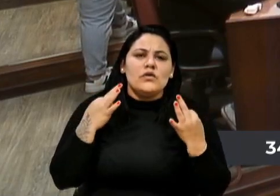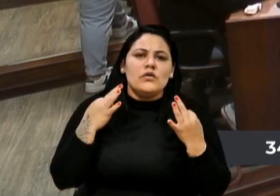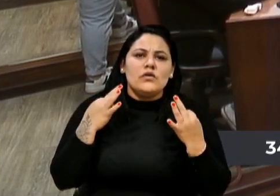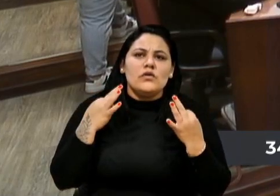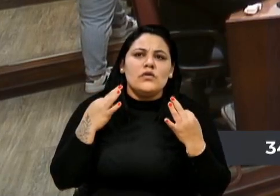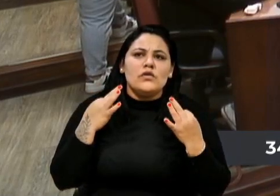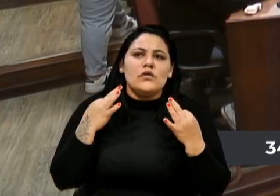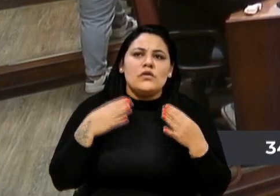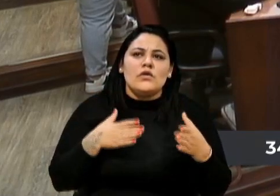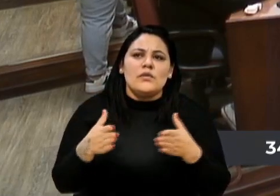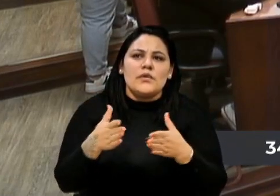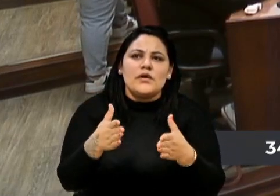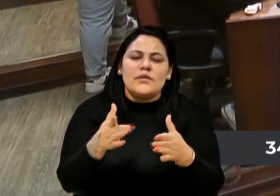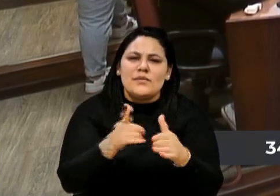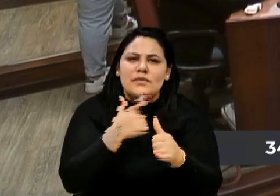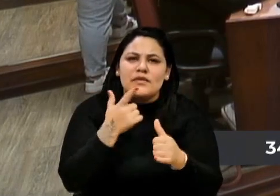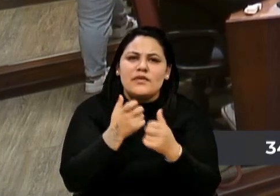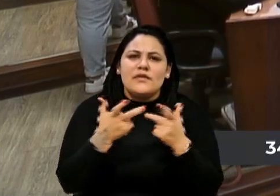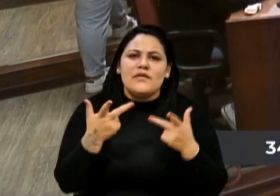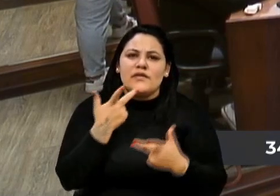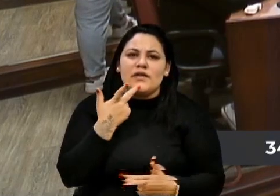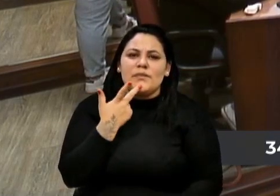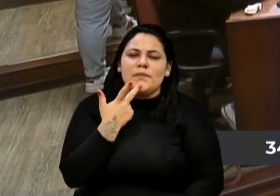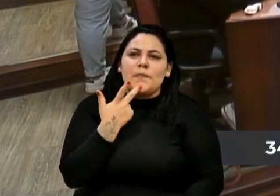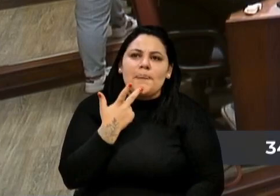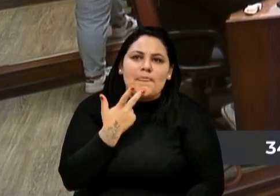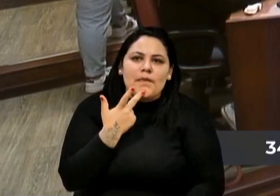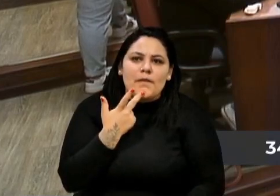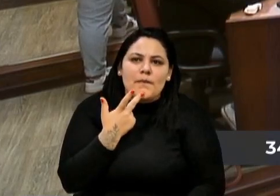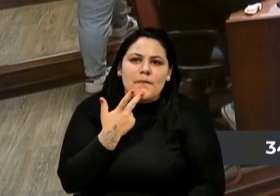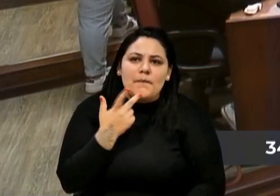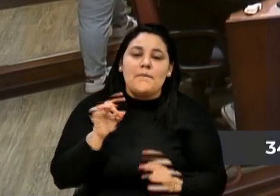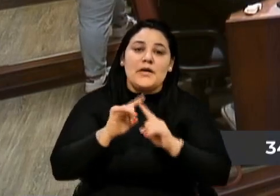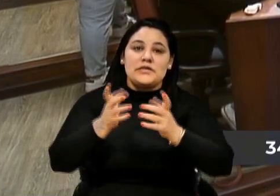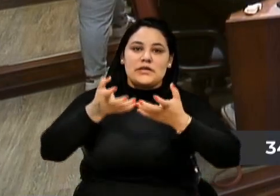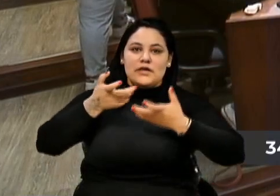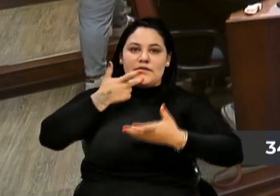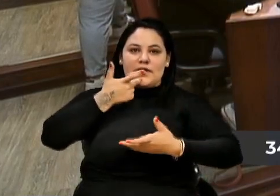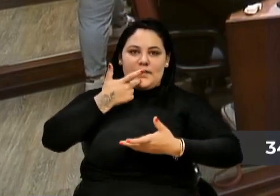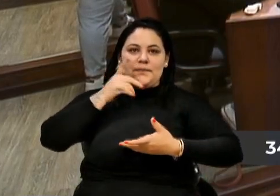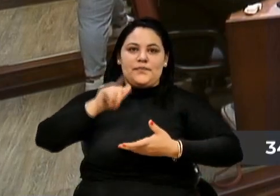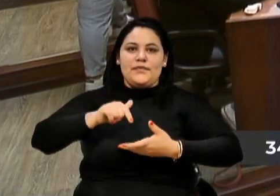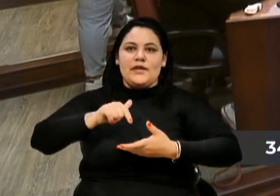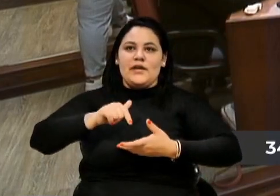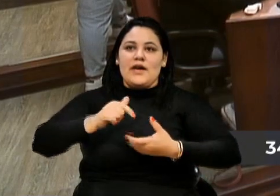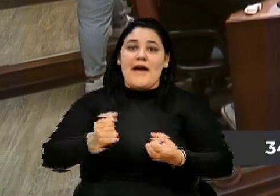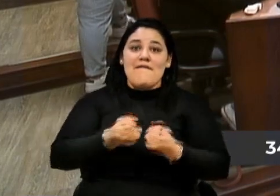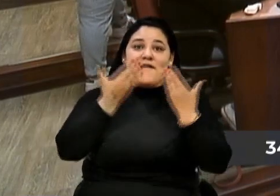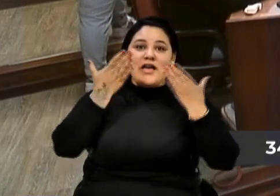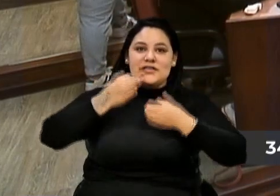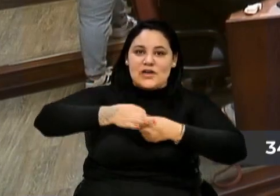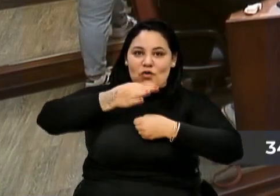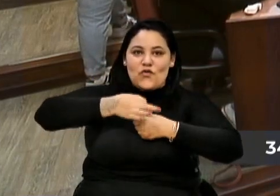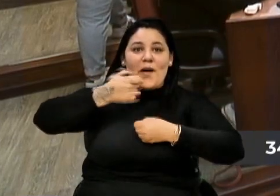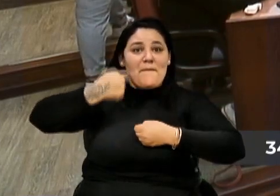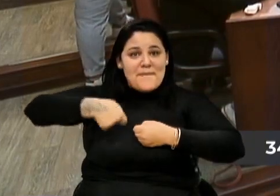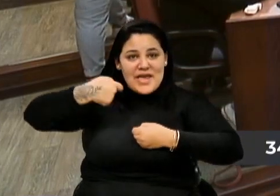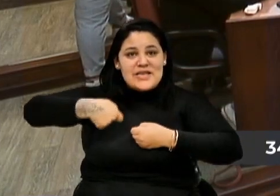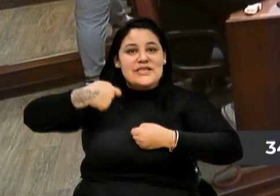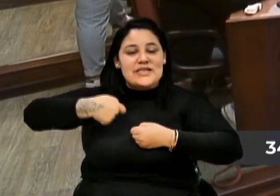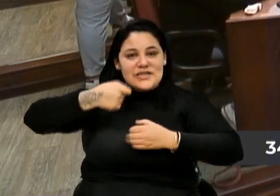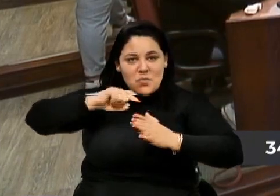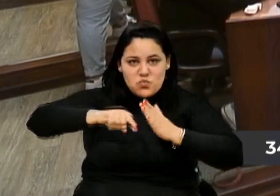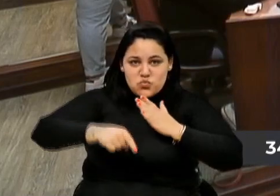a primeira coisa que ela foi lá em casa me dar esse presente. Mas eu quero dizer, sim, que a Festa da Uva deve explorar esse turismo